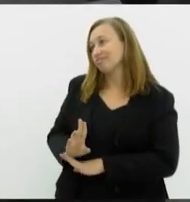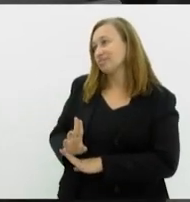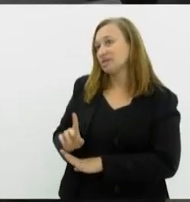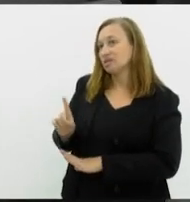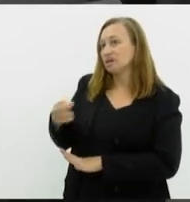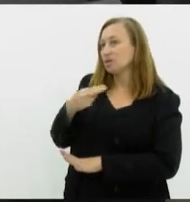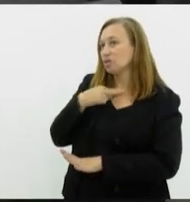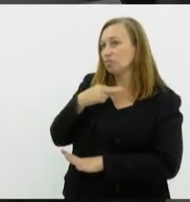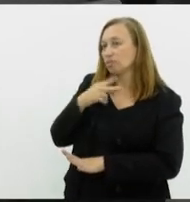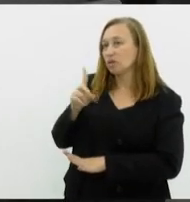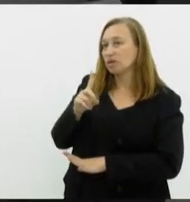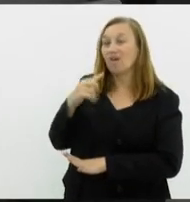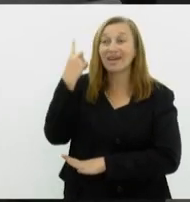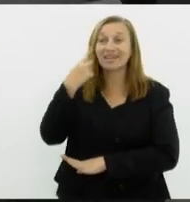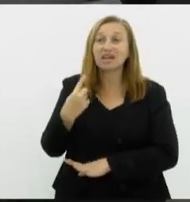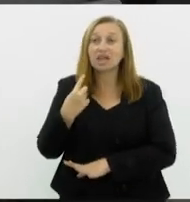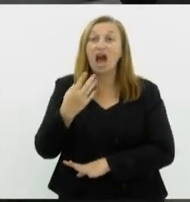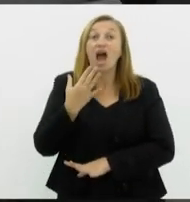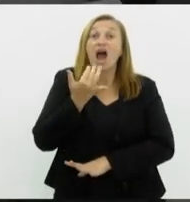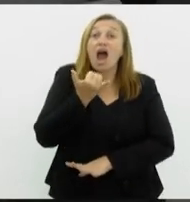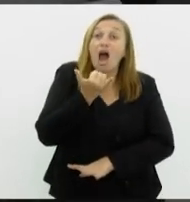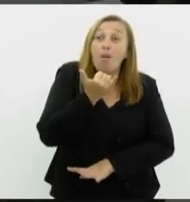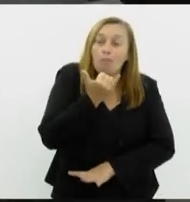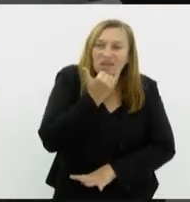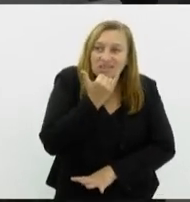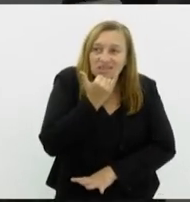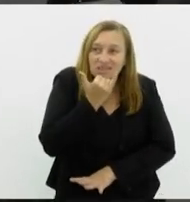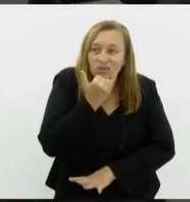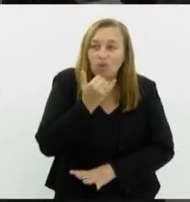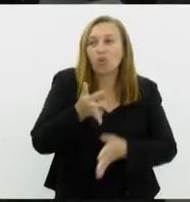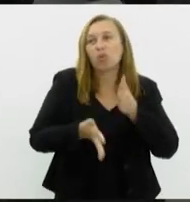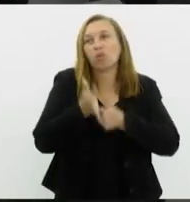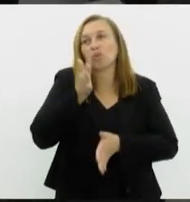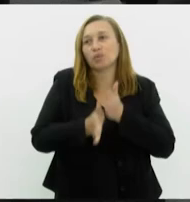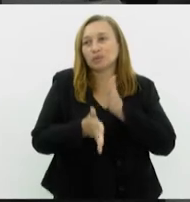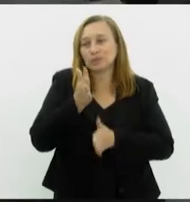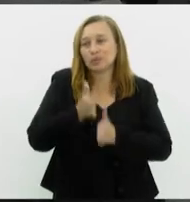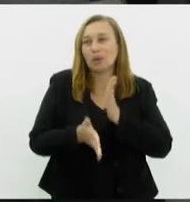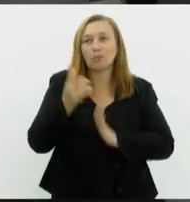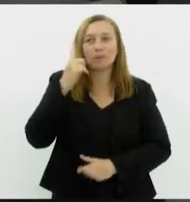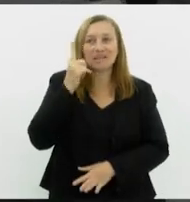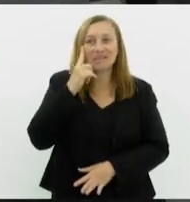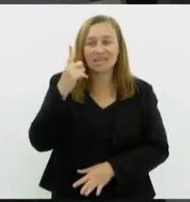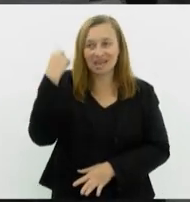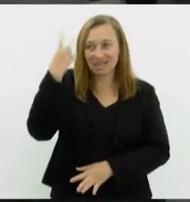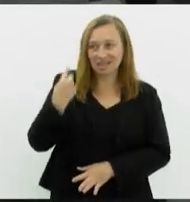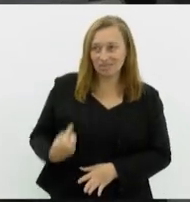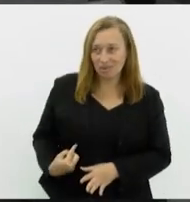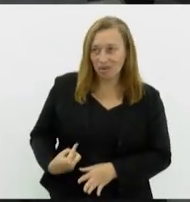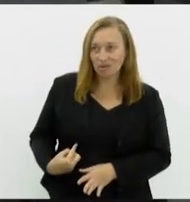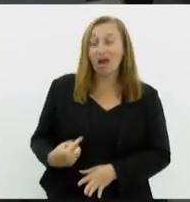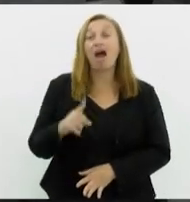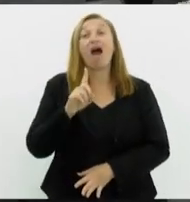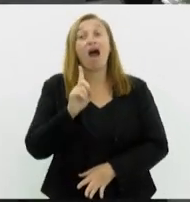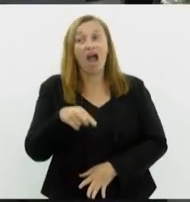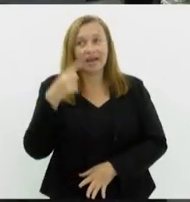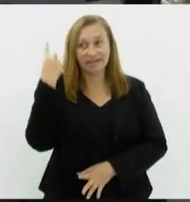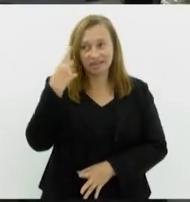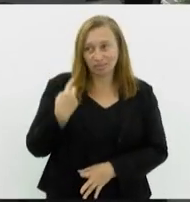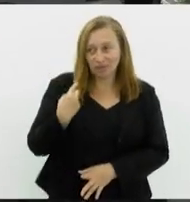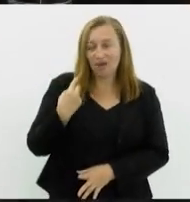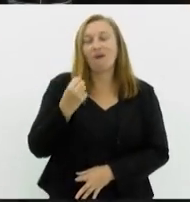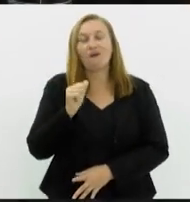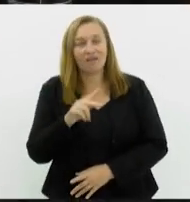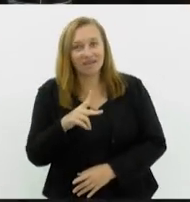Autora não, é Dani Monteiro. Ah, perdão, eu confundi. Eu pensei que era Dani Balbi. É Dani Monteiro.